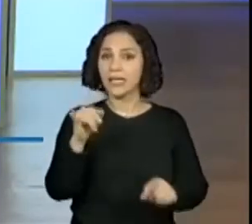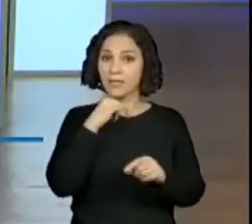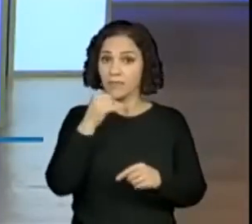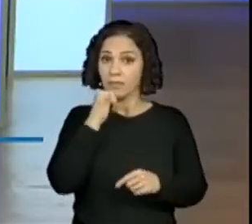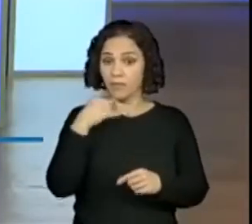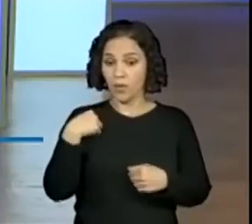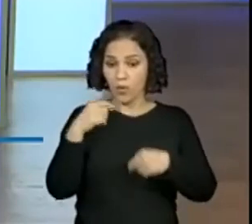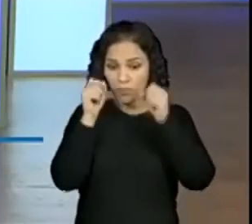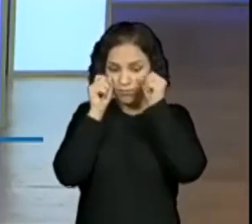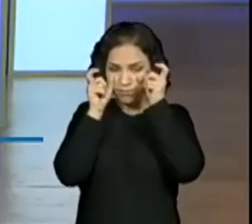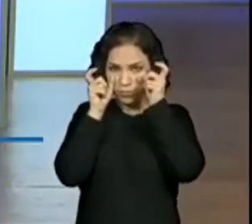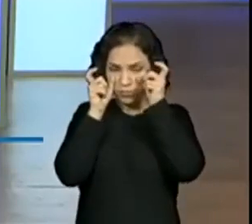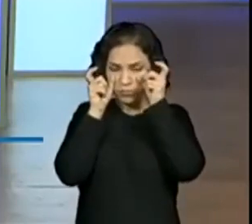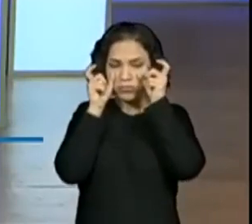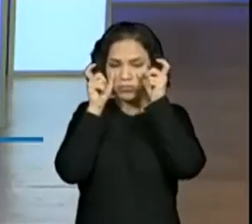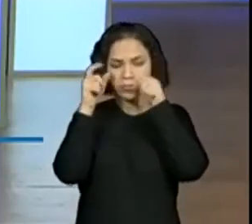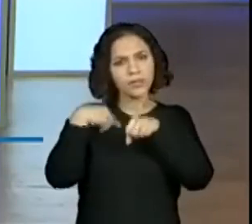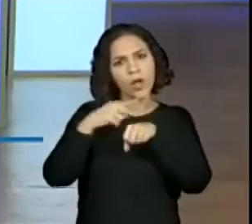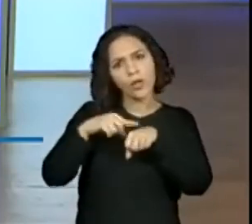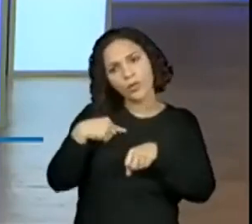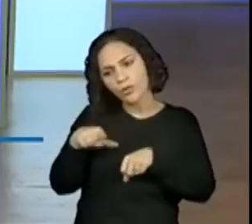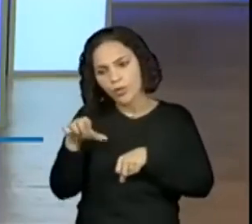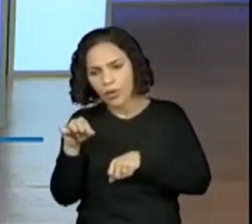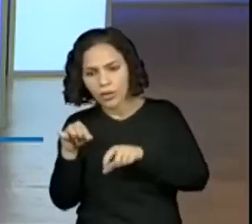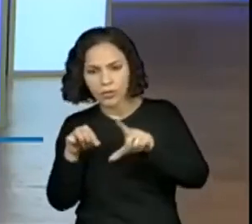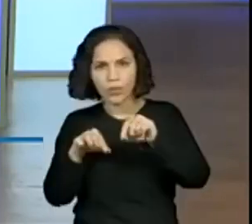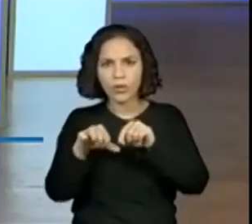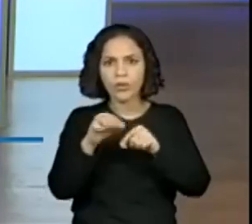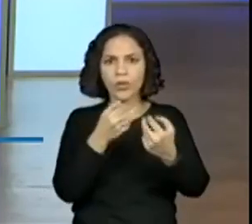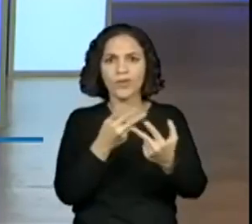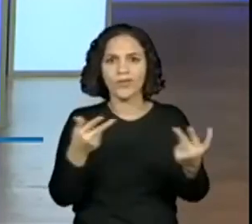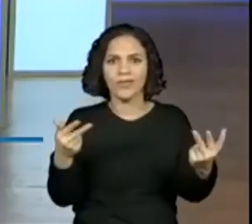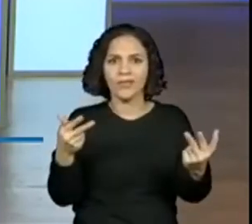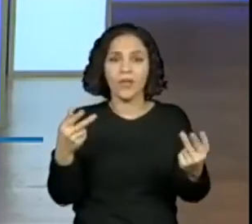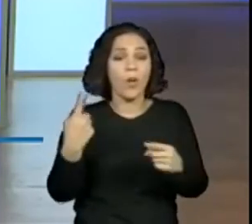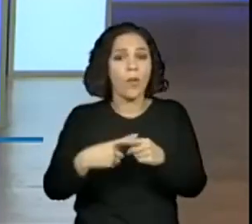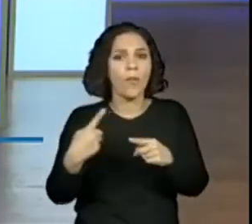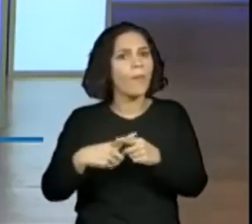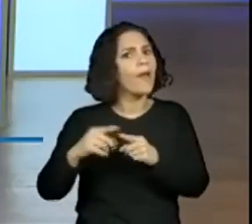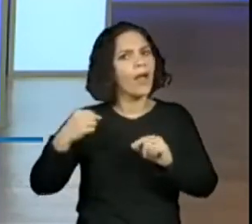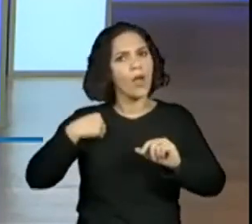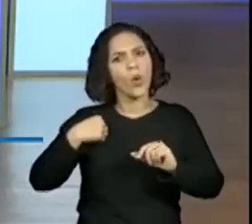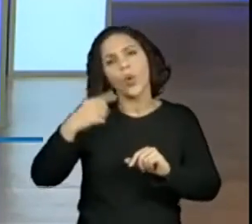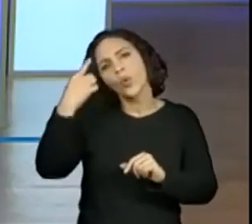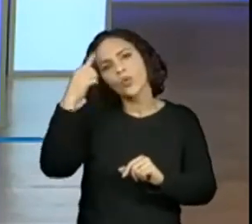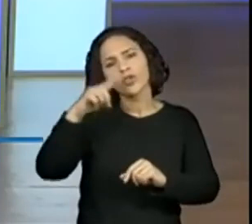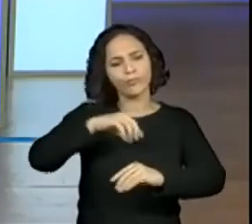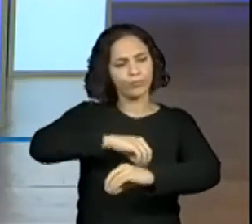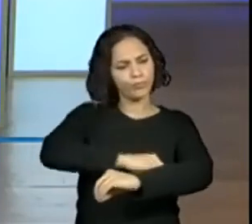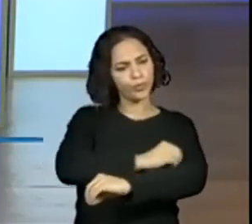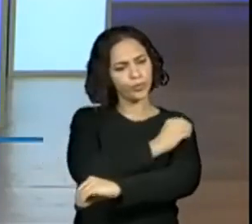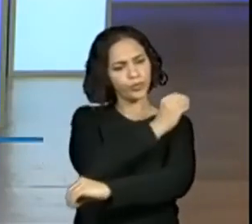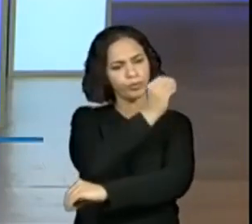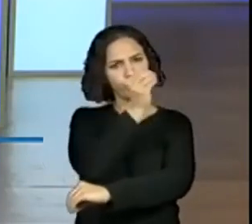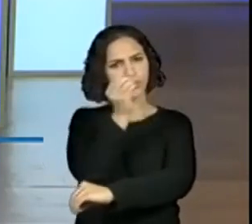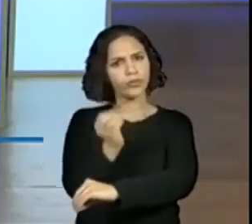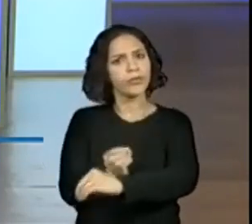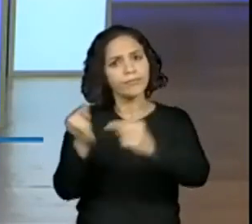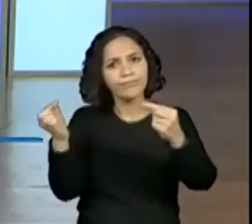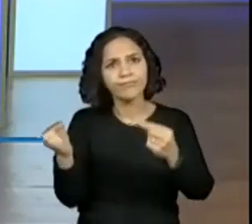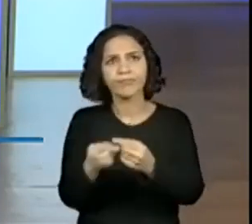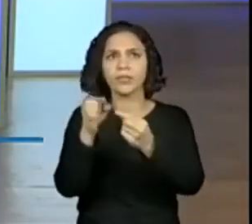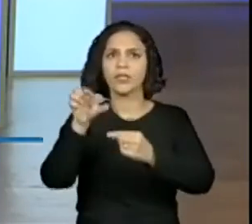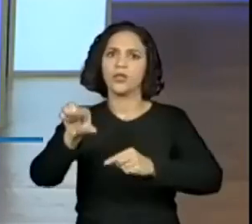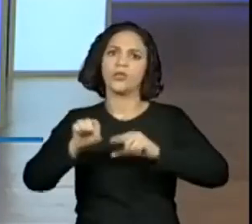desde a hora que eu acordei eu fiz escolhas tudo que todas as ações que eu tomei ao longo do dia foram